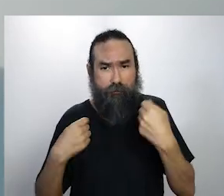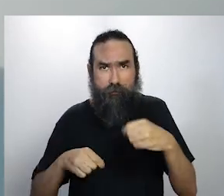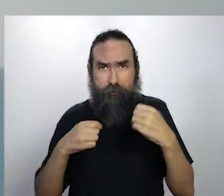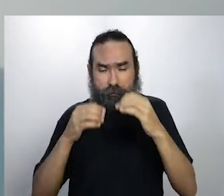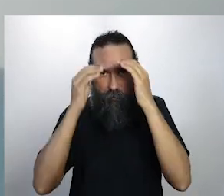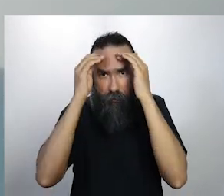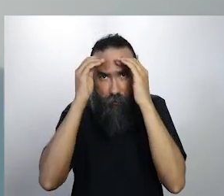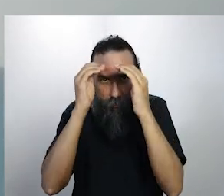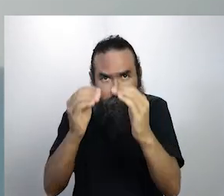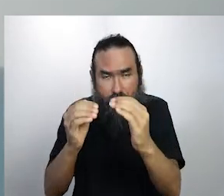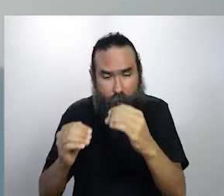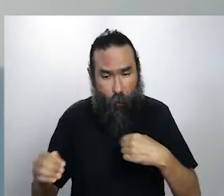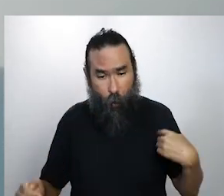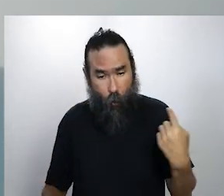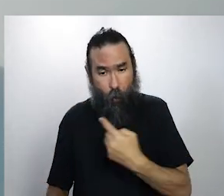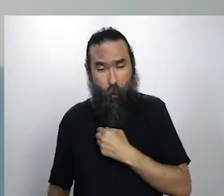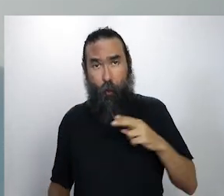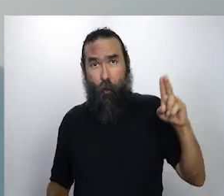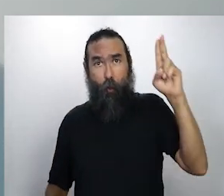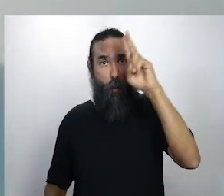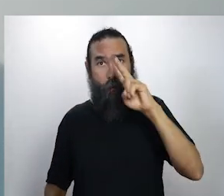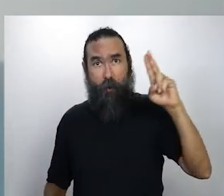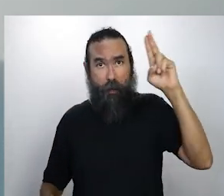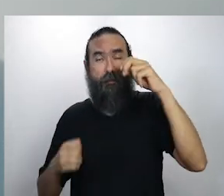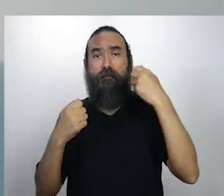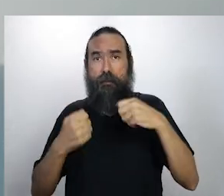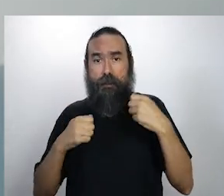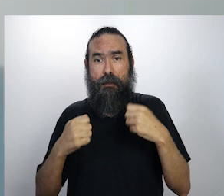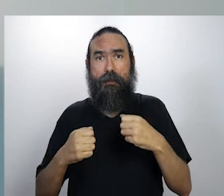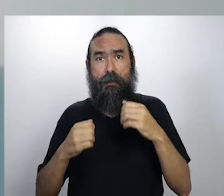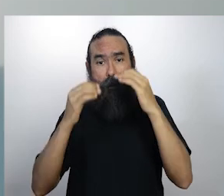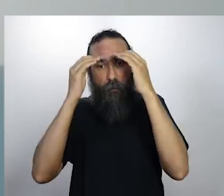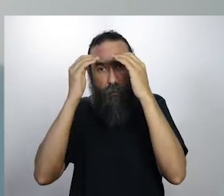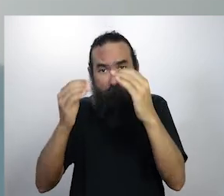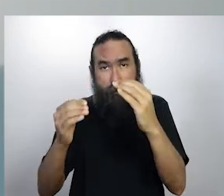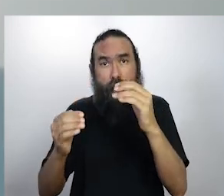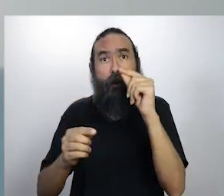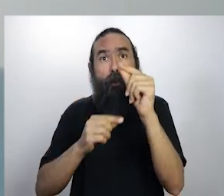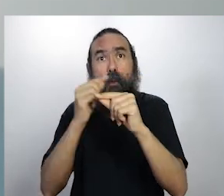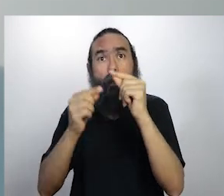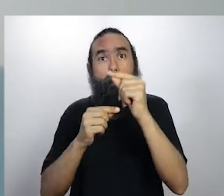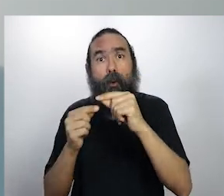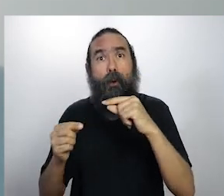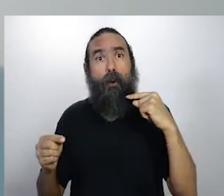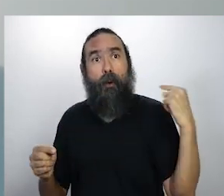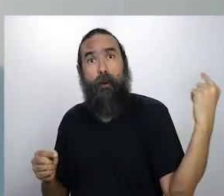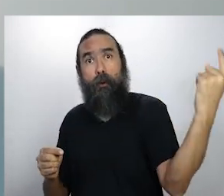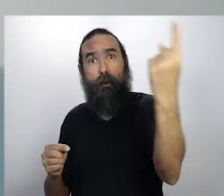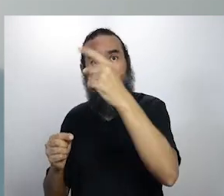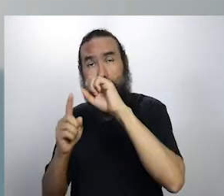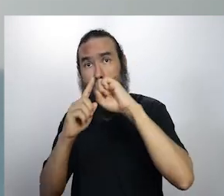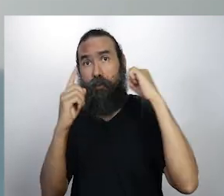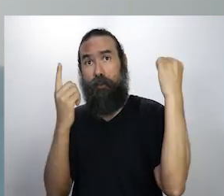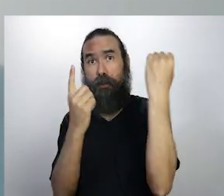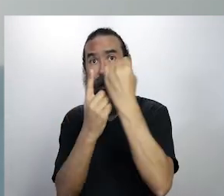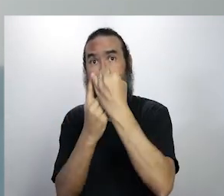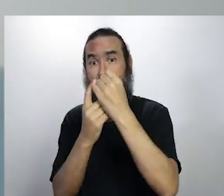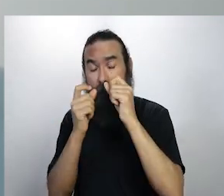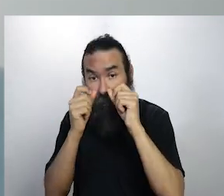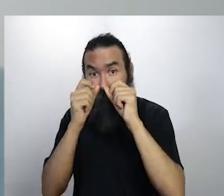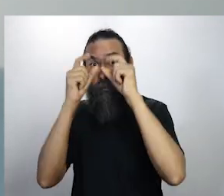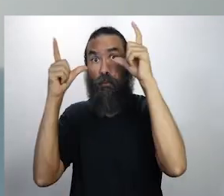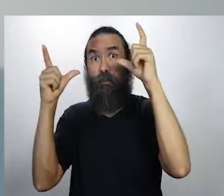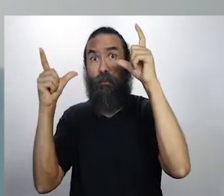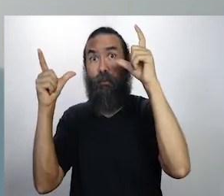na universidade, para que a gente possa despertar também a capacidade das pessoas que fazem parte